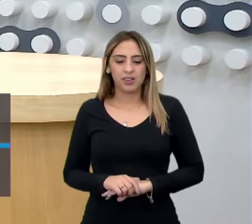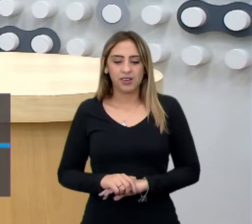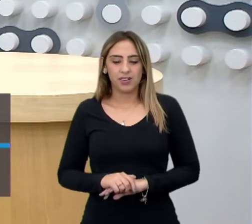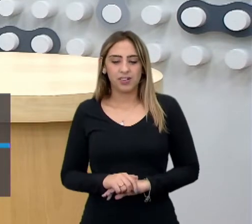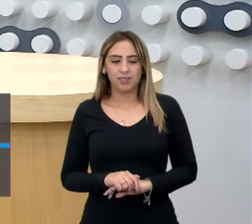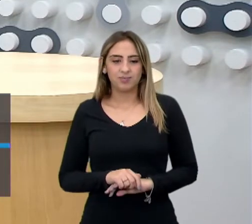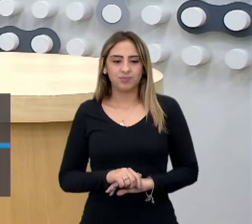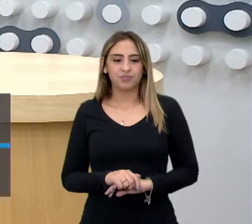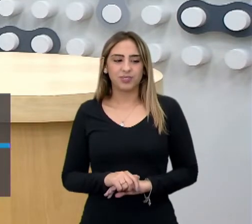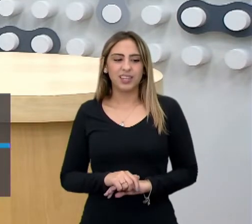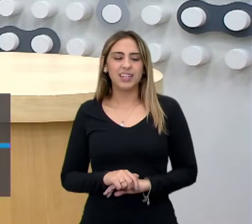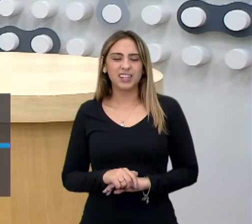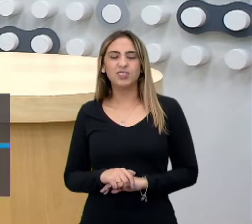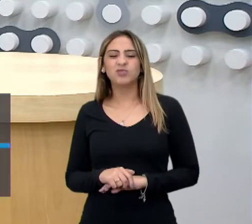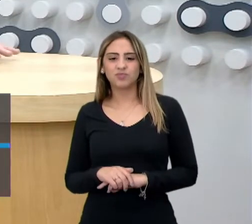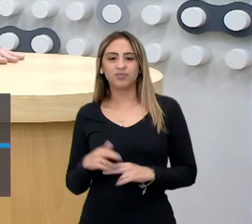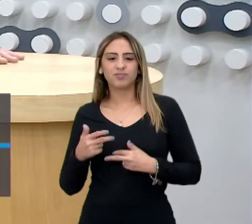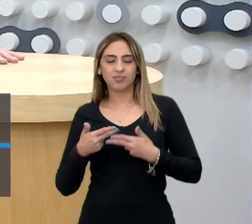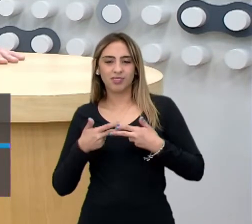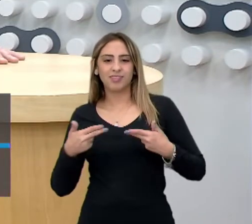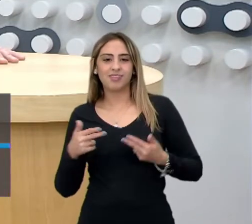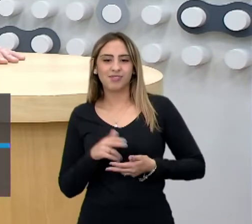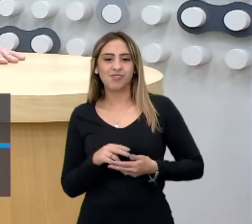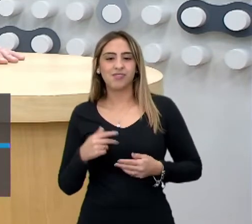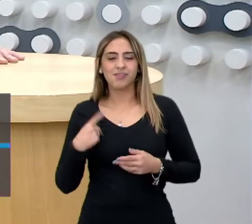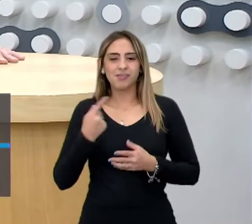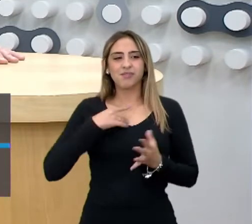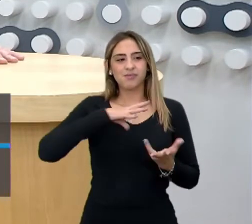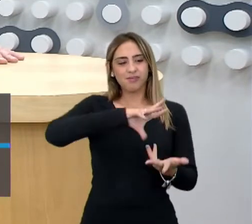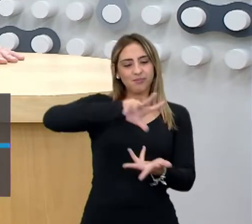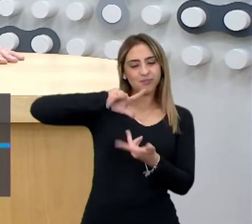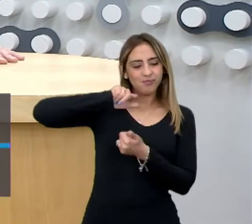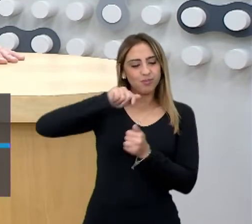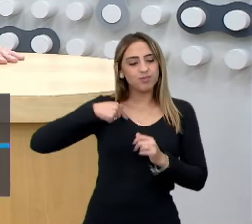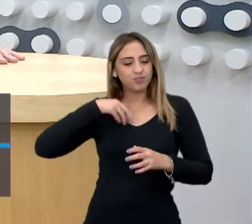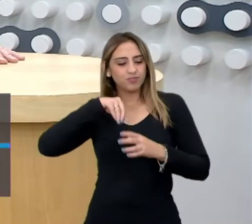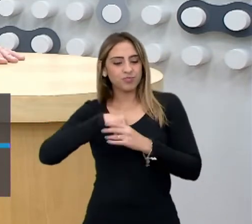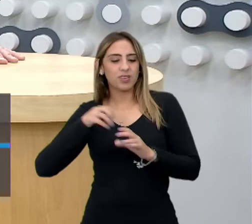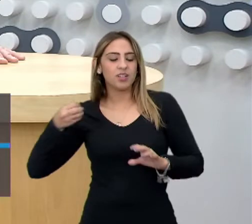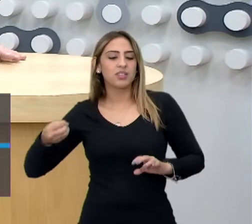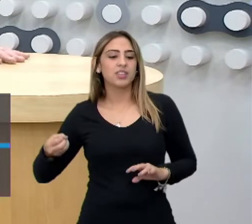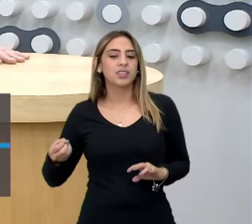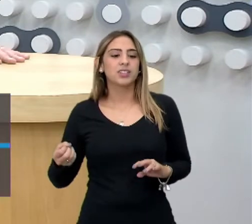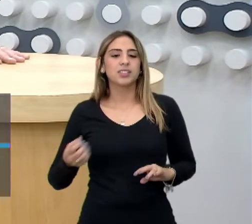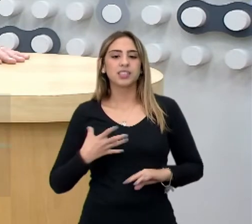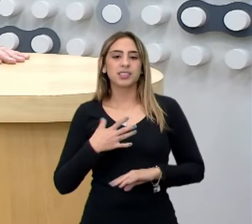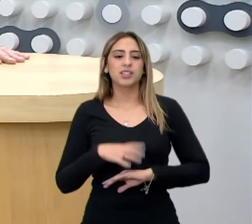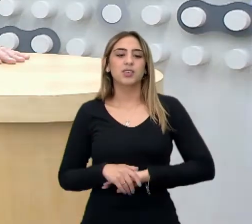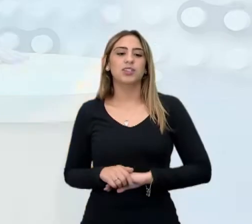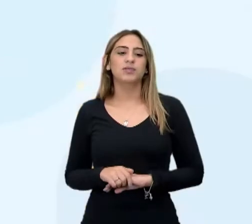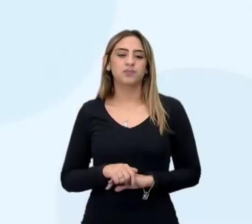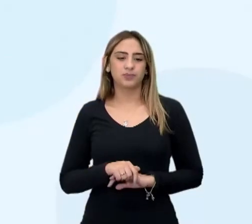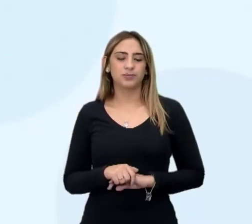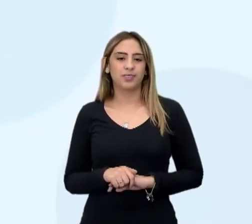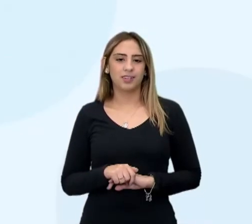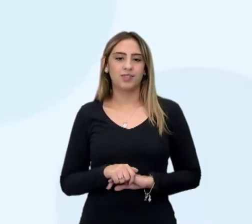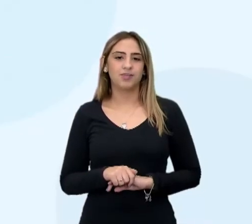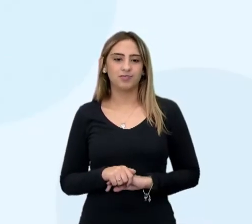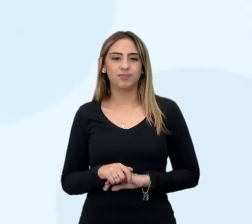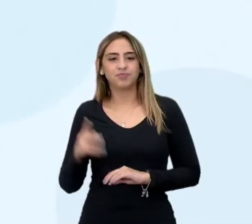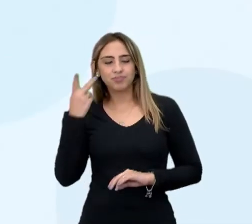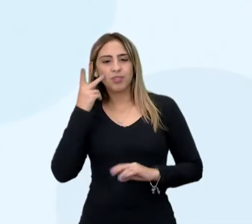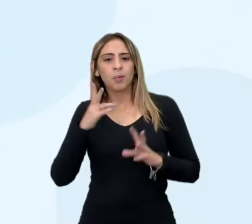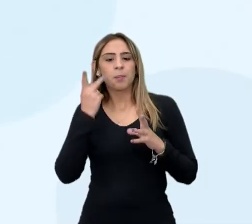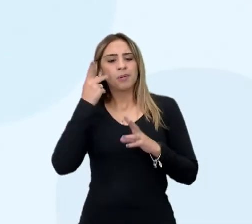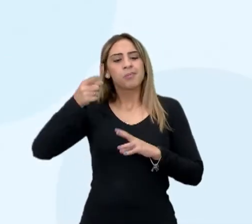acontecem internamente no nosso planeta. E falando aí sismógrafo, né? Vamos ver aí o que é esse aparelho aí, ó, tá aí ó, na tela para